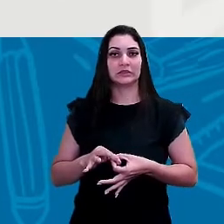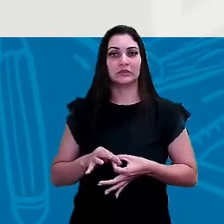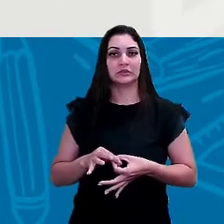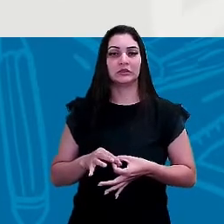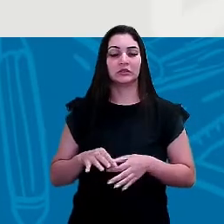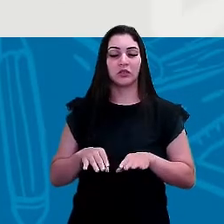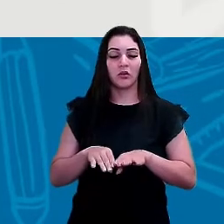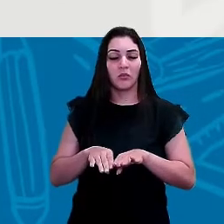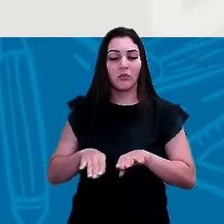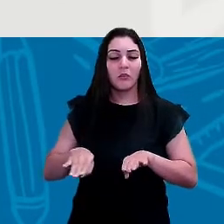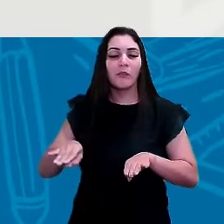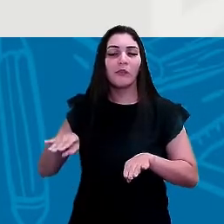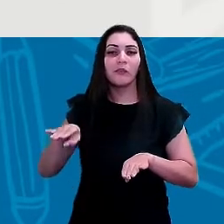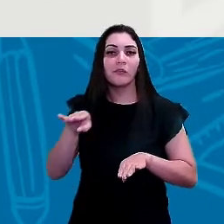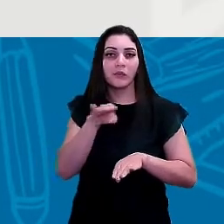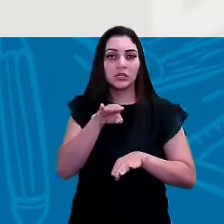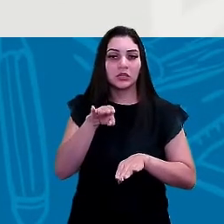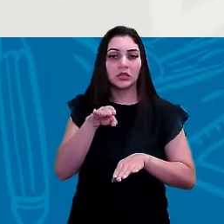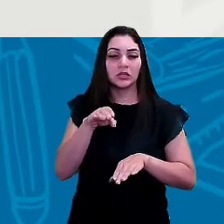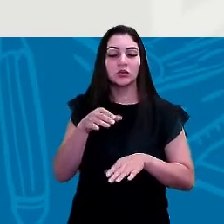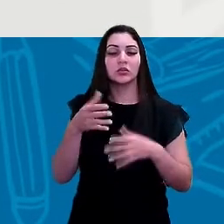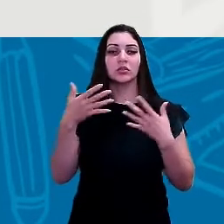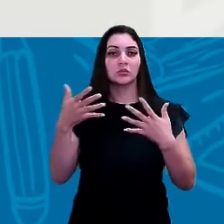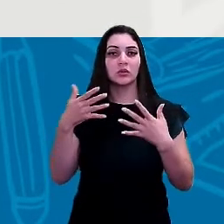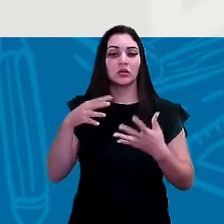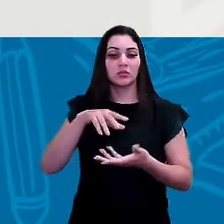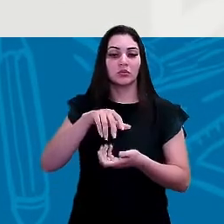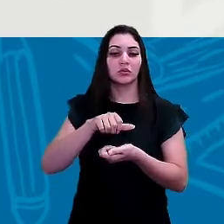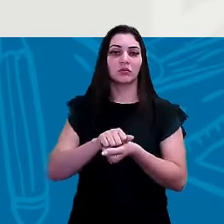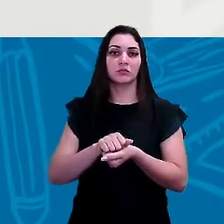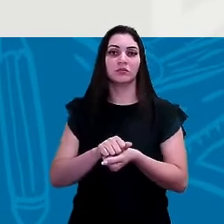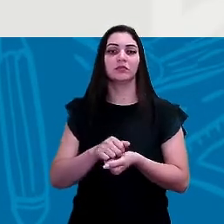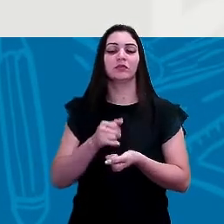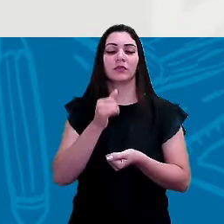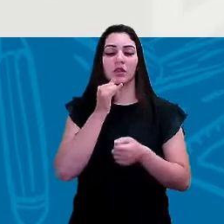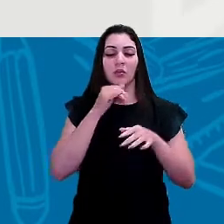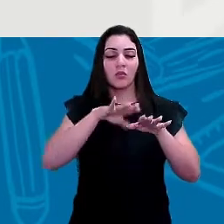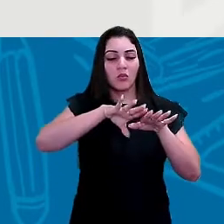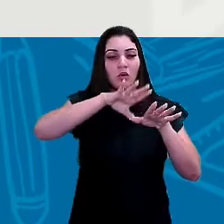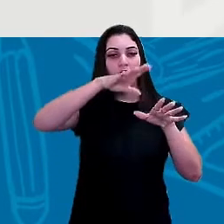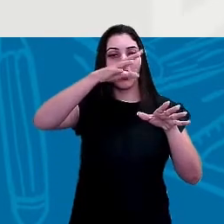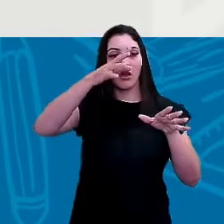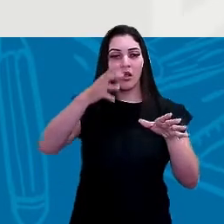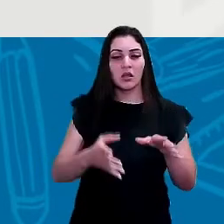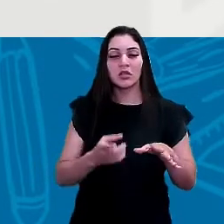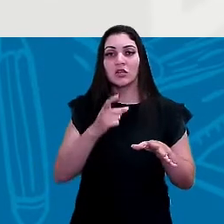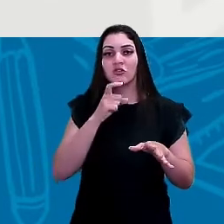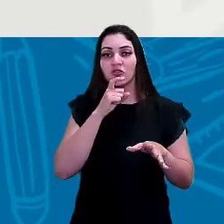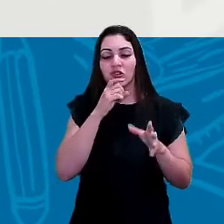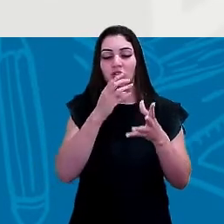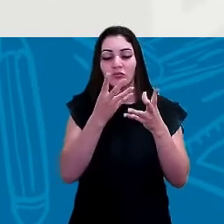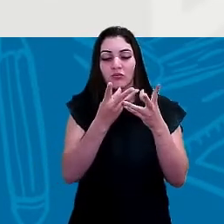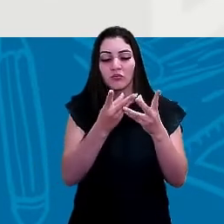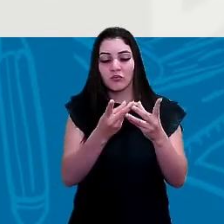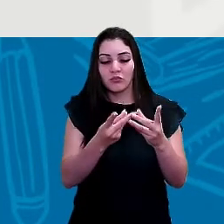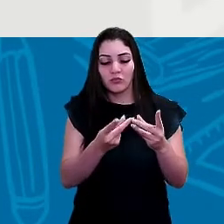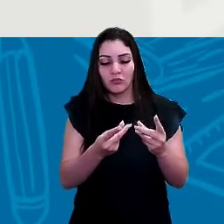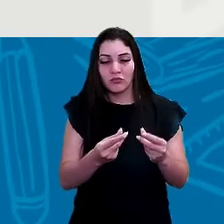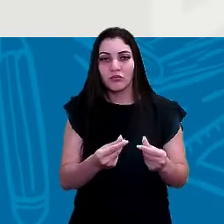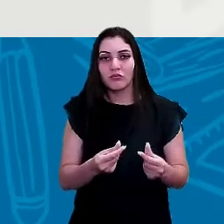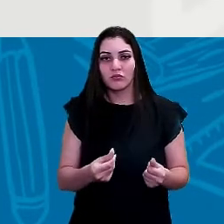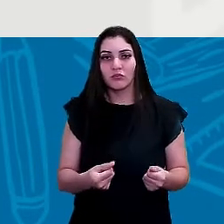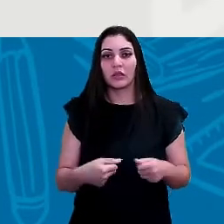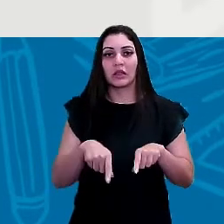a temperatura do planeta, né? Causando também o derretimento das calotas polares, o aumento